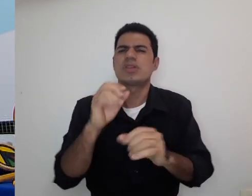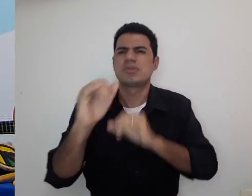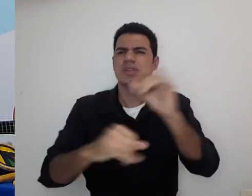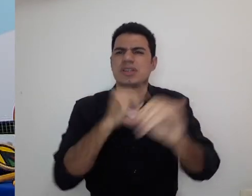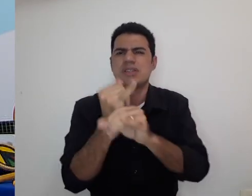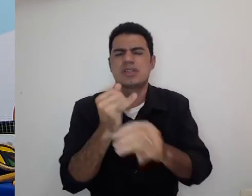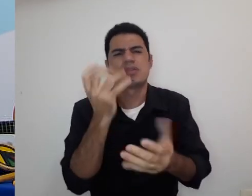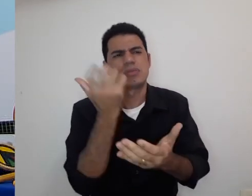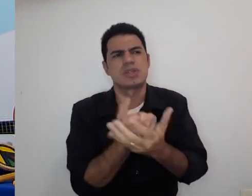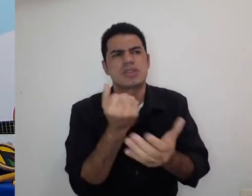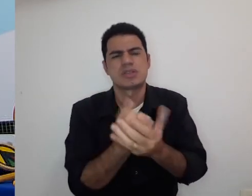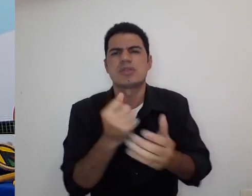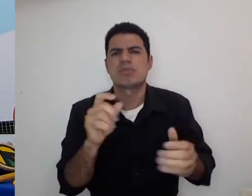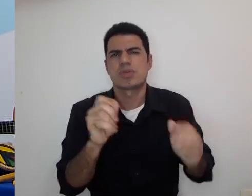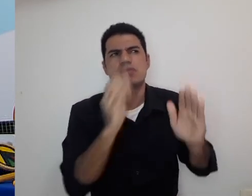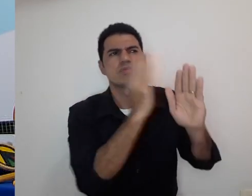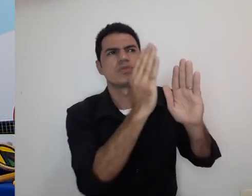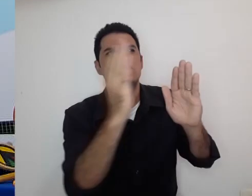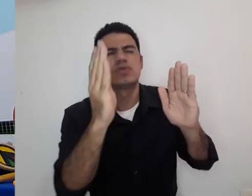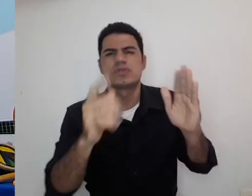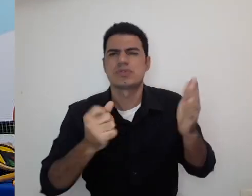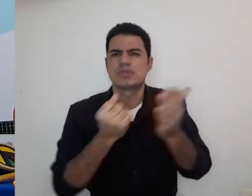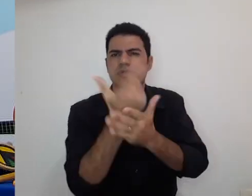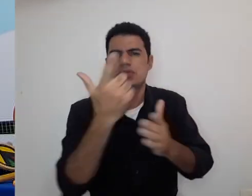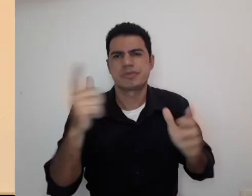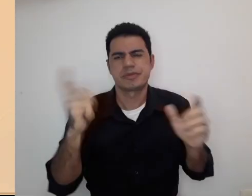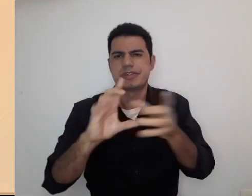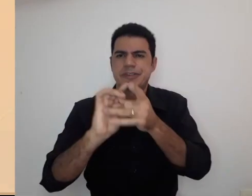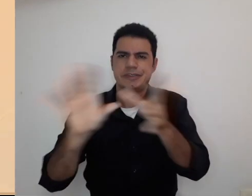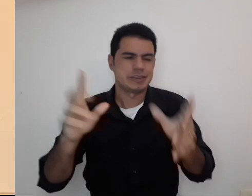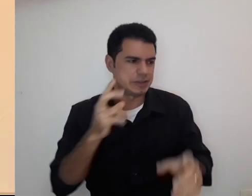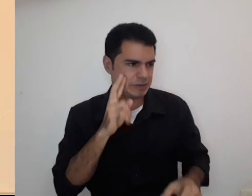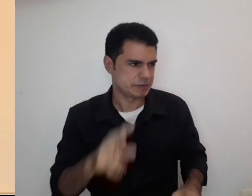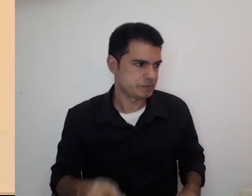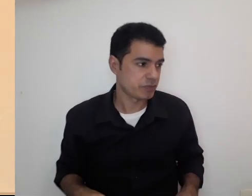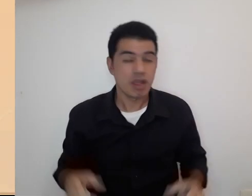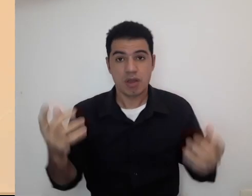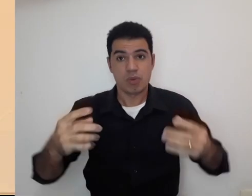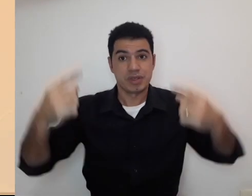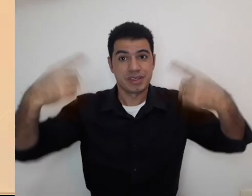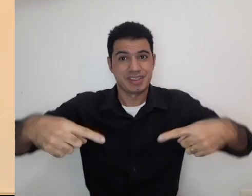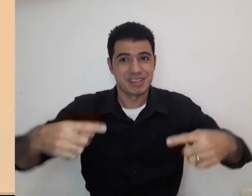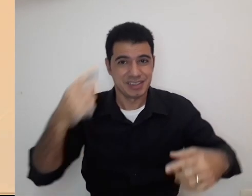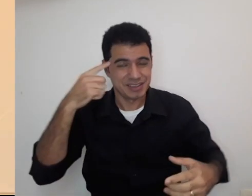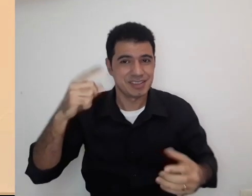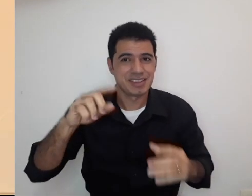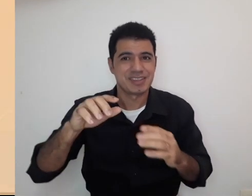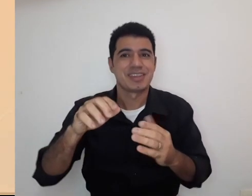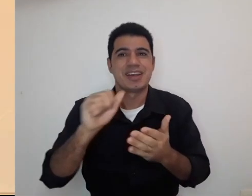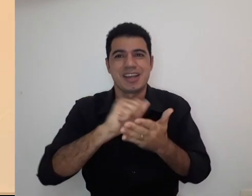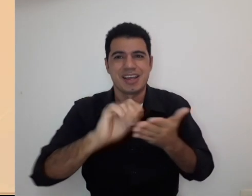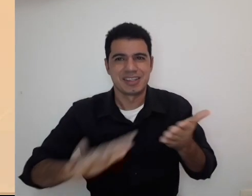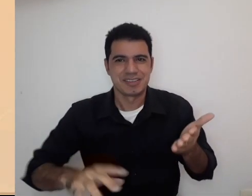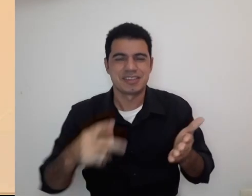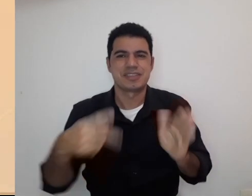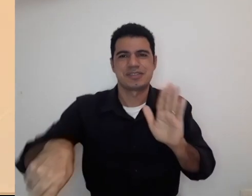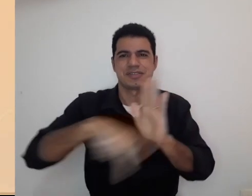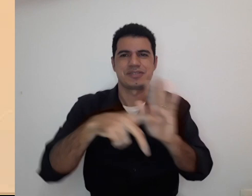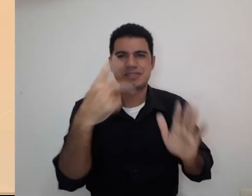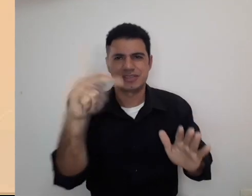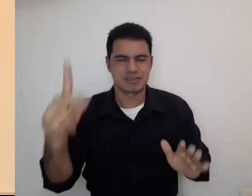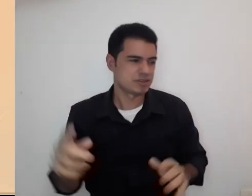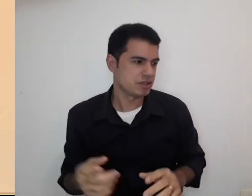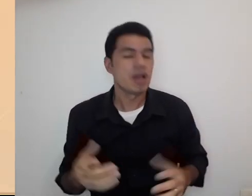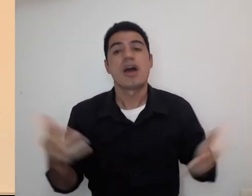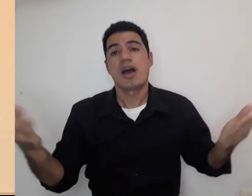nas livrarias comuns. Agora vamos ao nosso desafio. Agora que sabemos um pouco mais